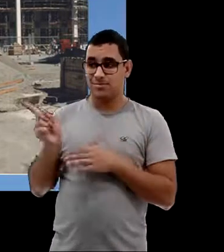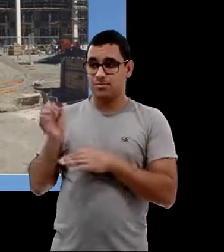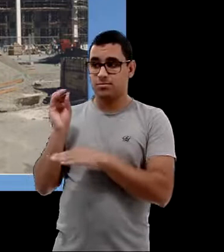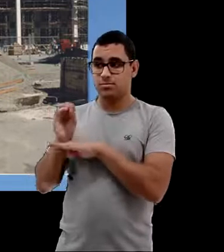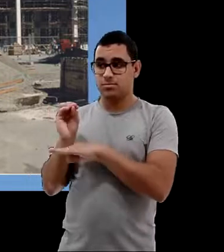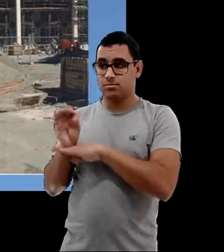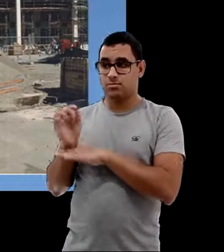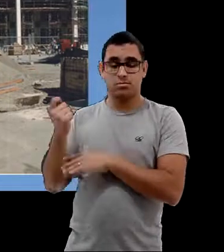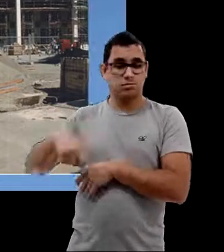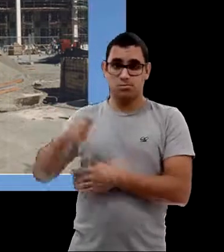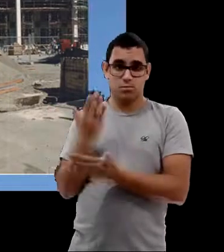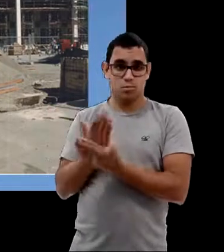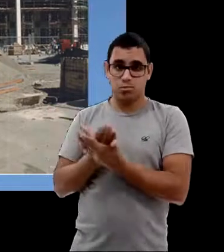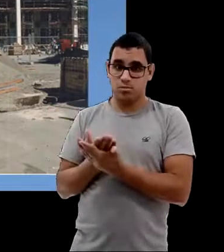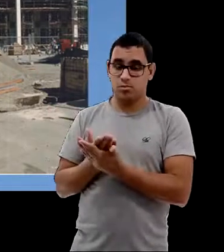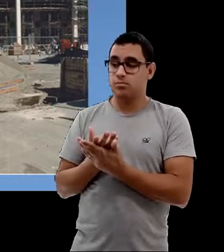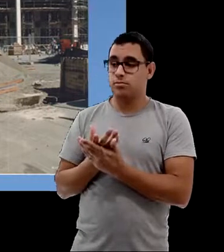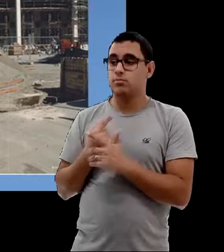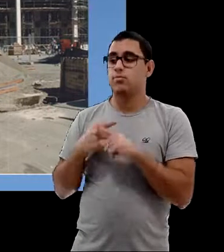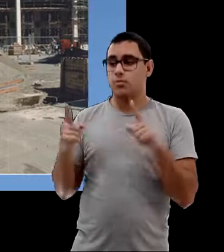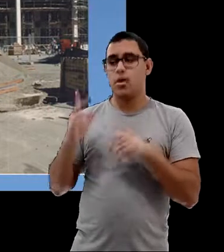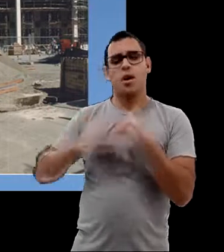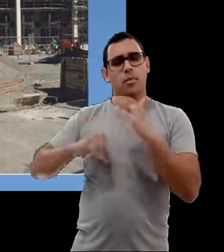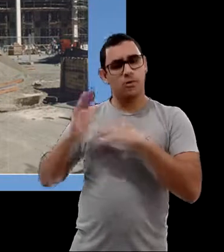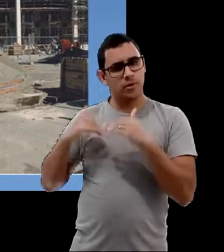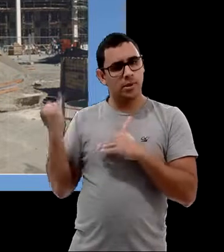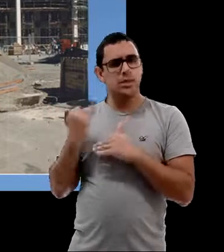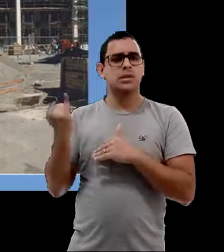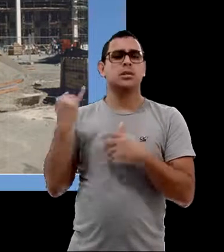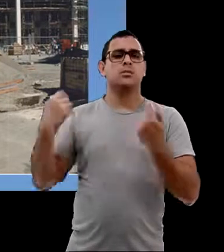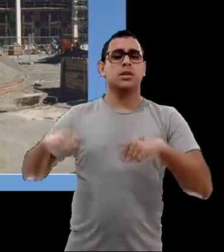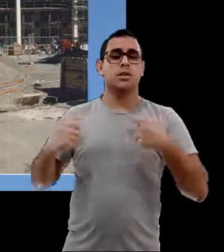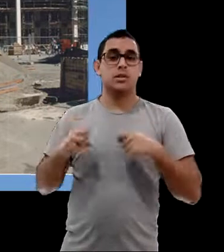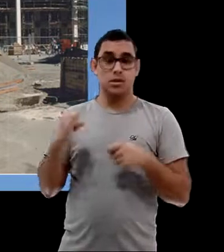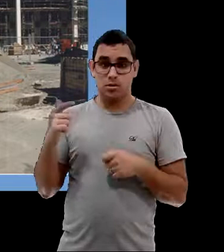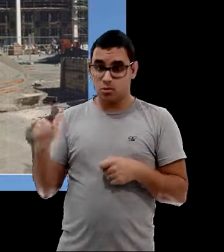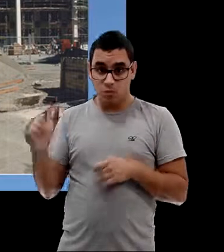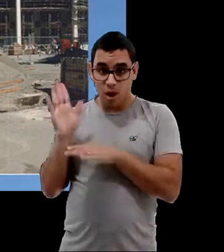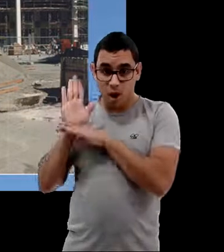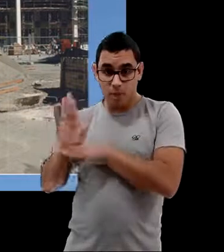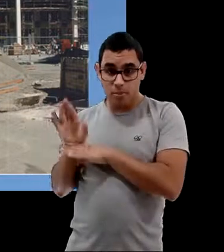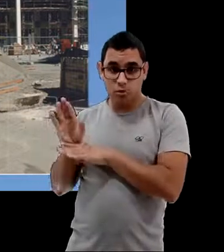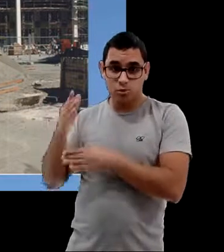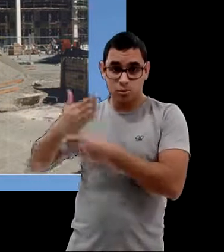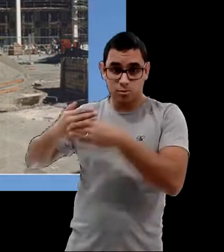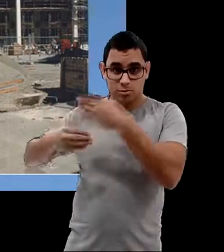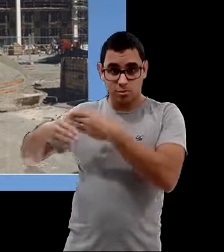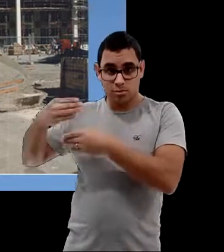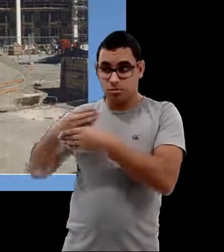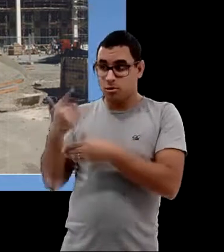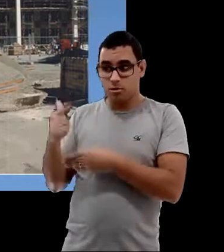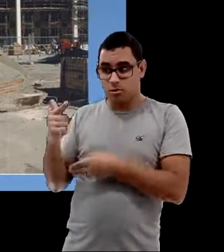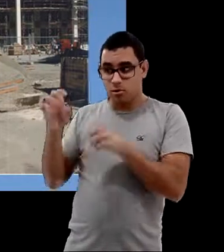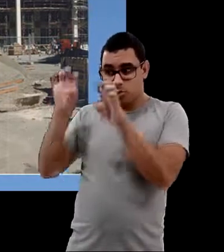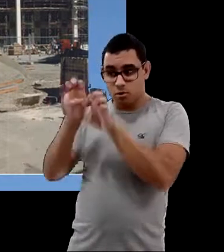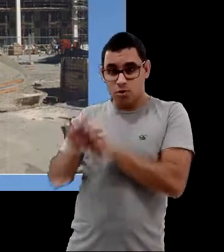que não precisou estudar, mas é uma profissão essencial, porque se não fosse por ele,